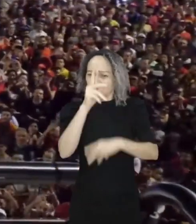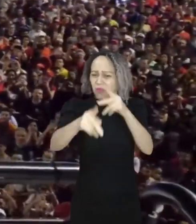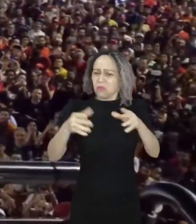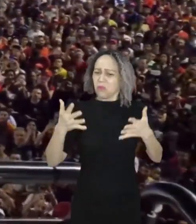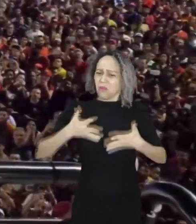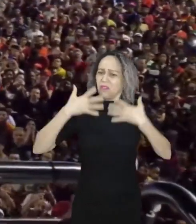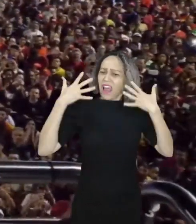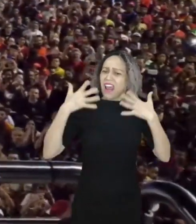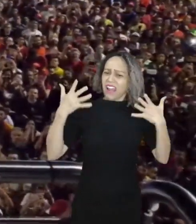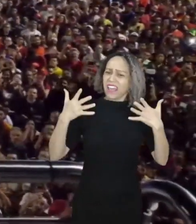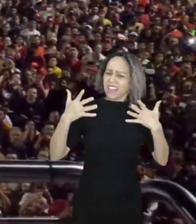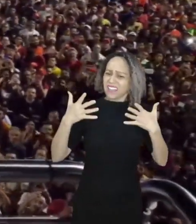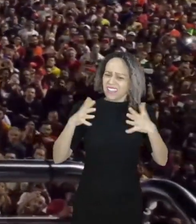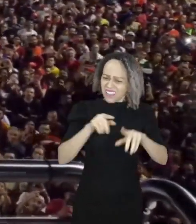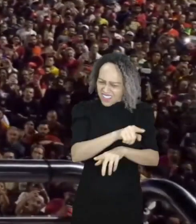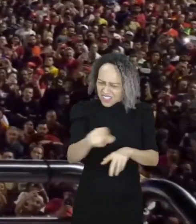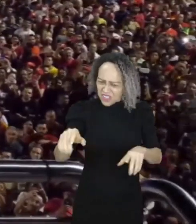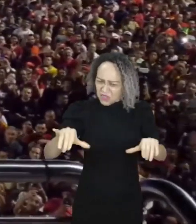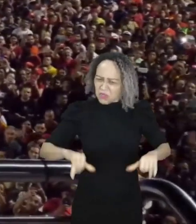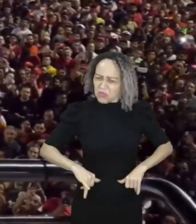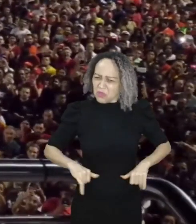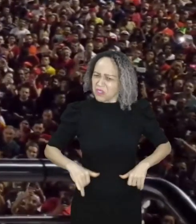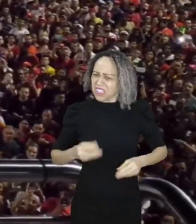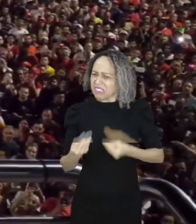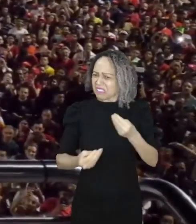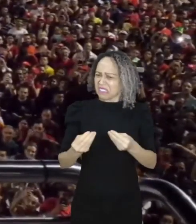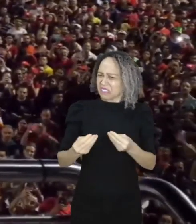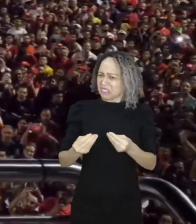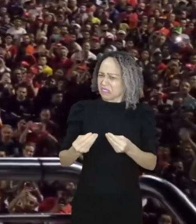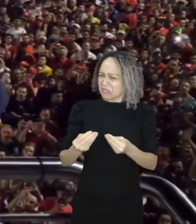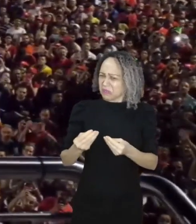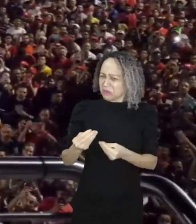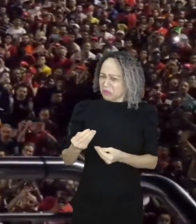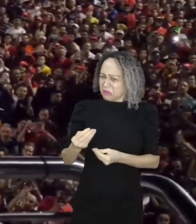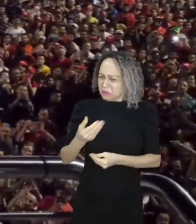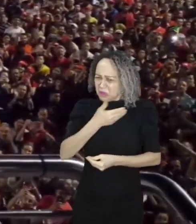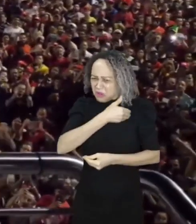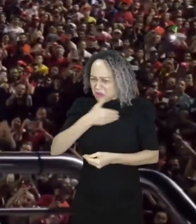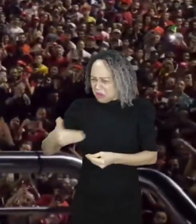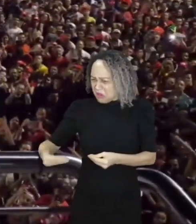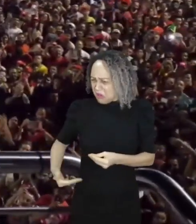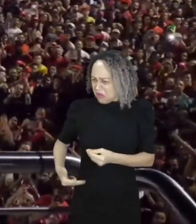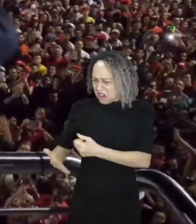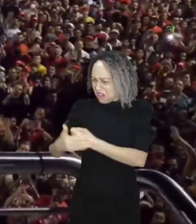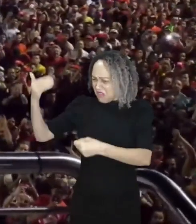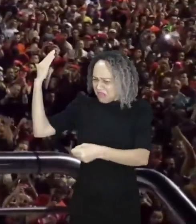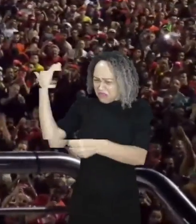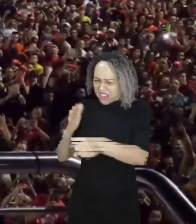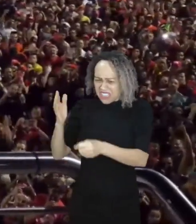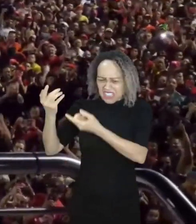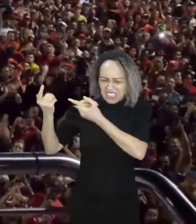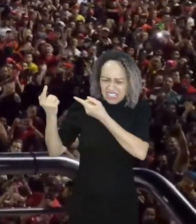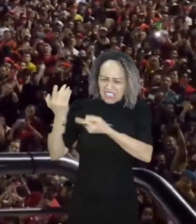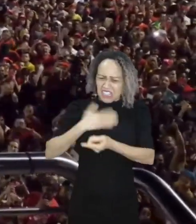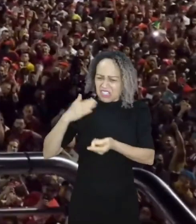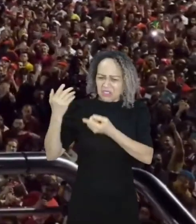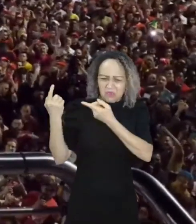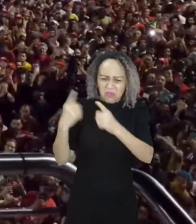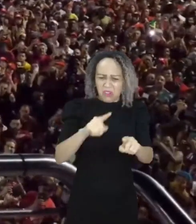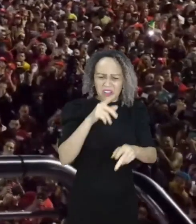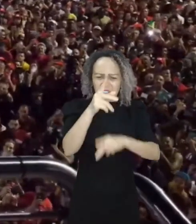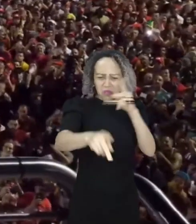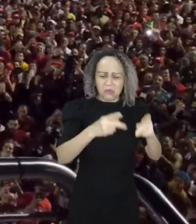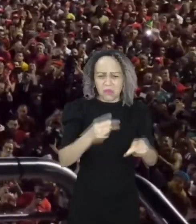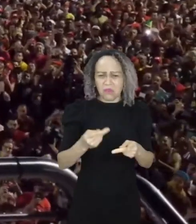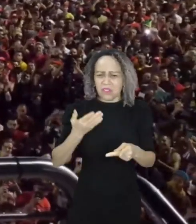alegre, sofrer tanto por um governo fascista que não gostava do povo, que não gostava de negro,